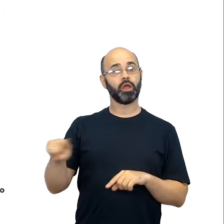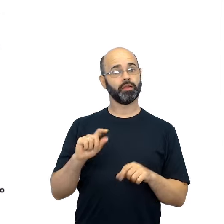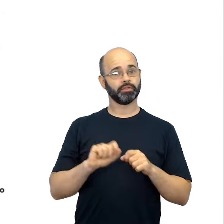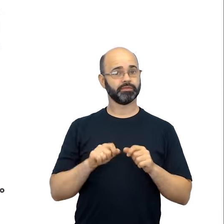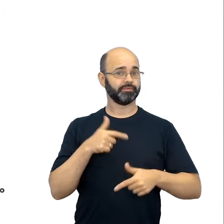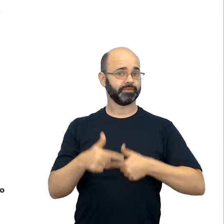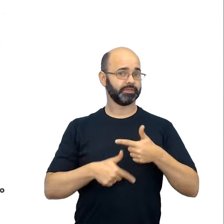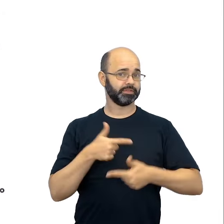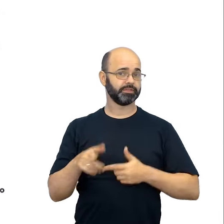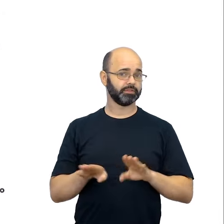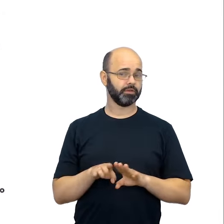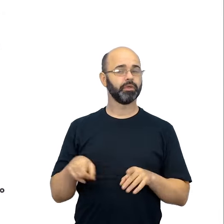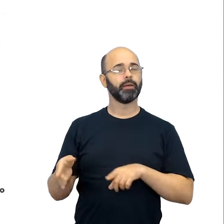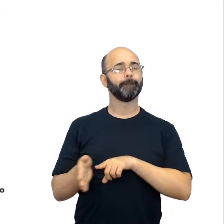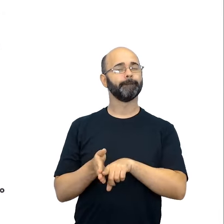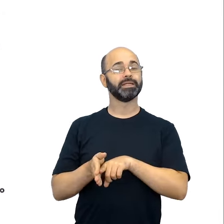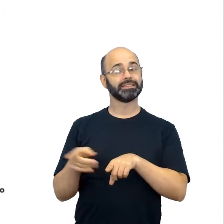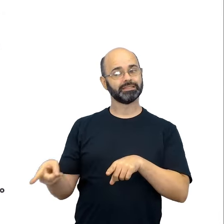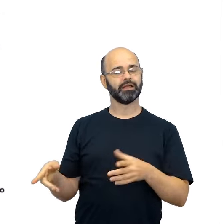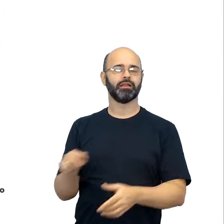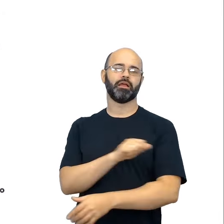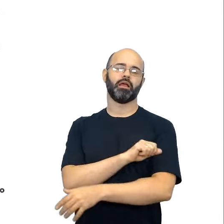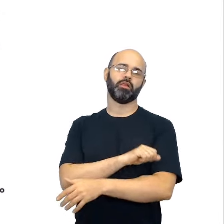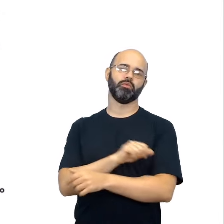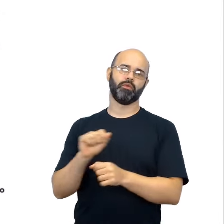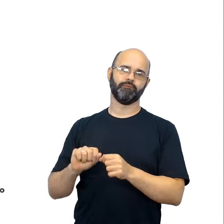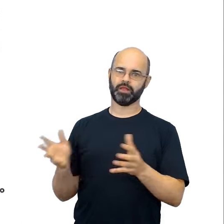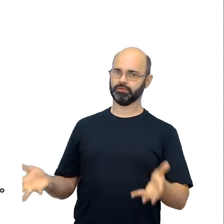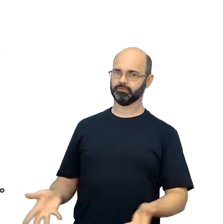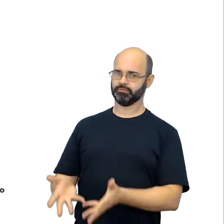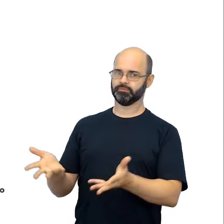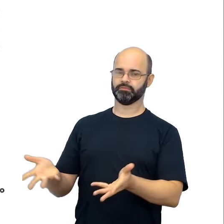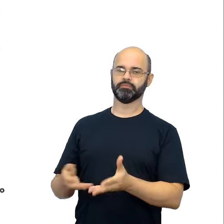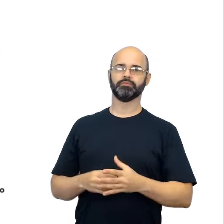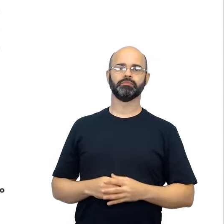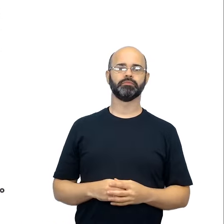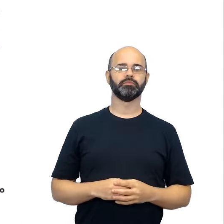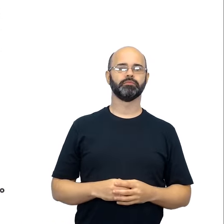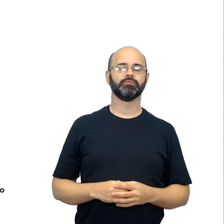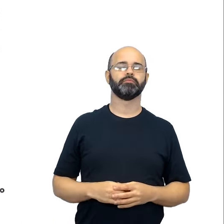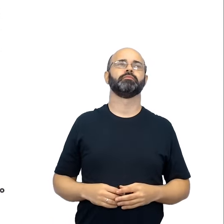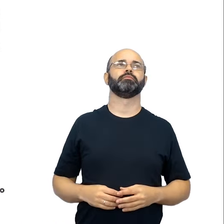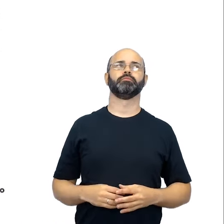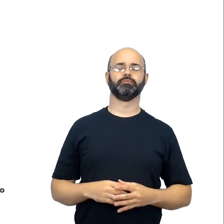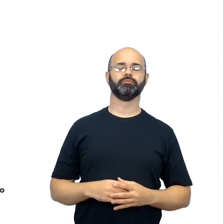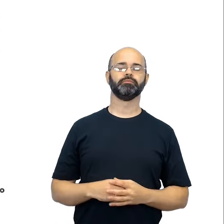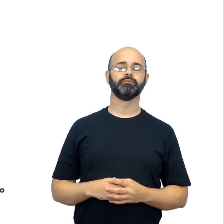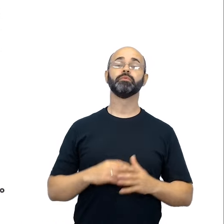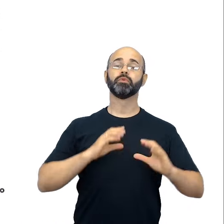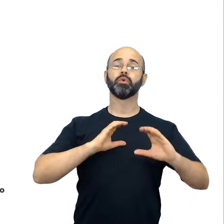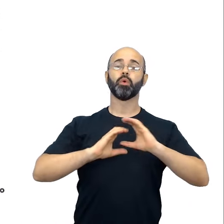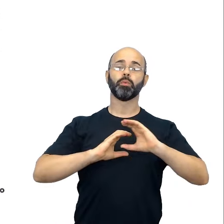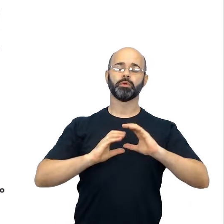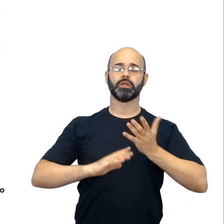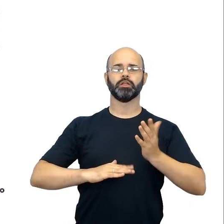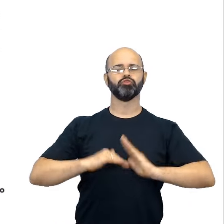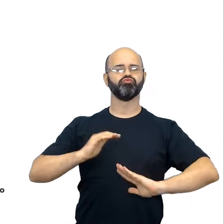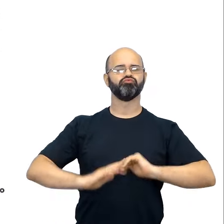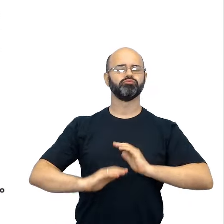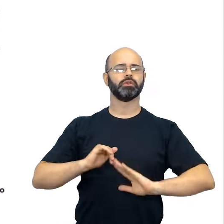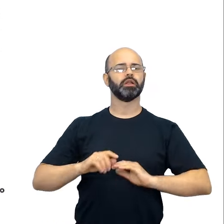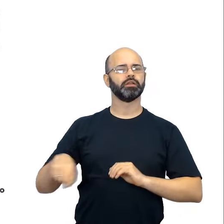desenvolverem diferentes pesquisas aí, né? A partir de práticas comunicativas, para que eles também estabeleçam